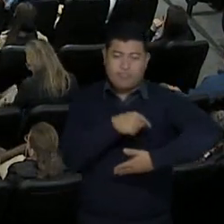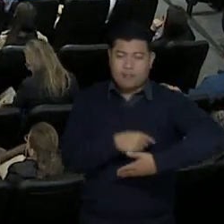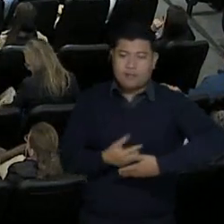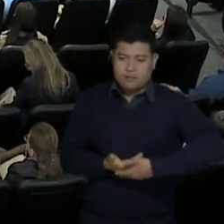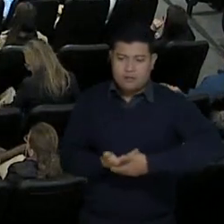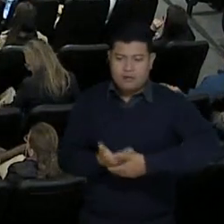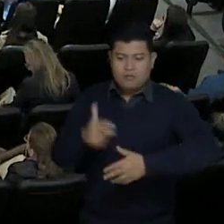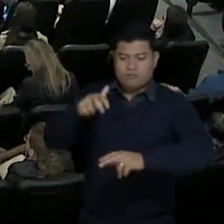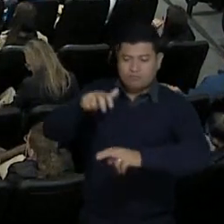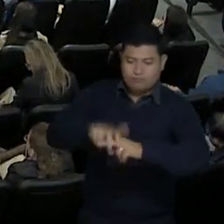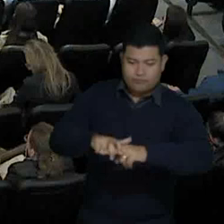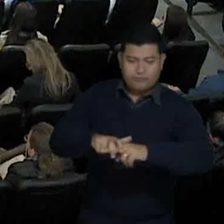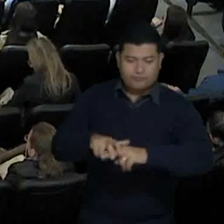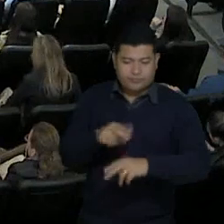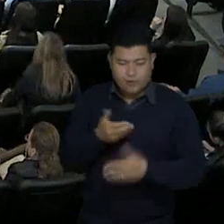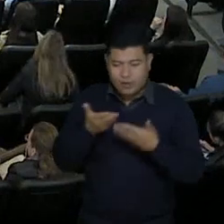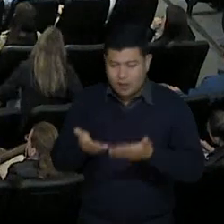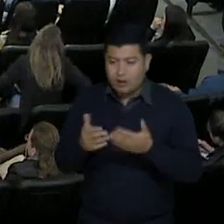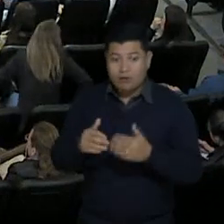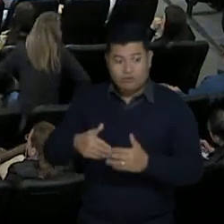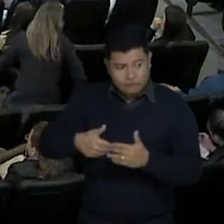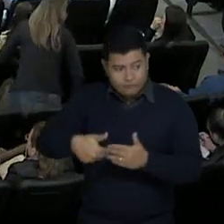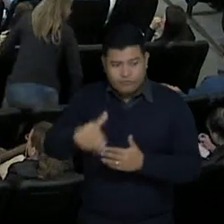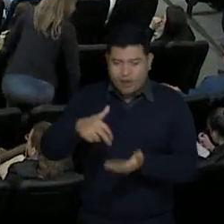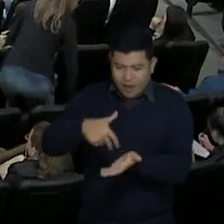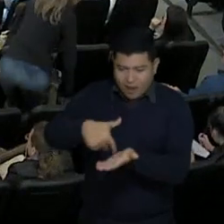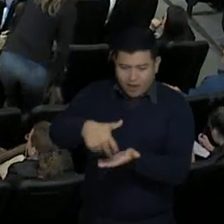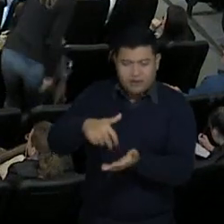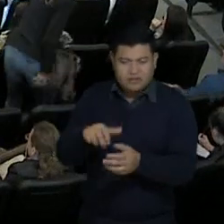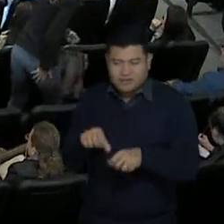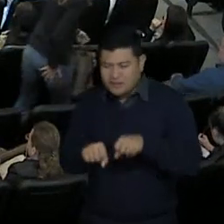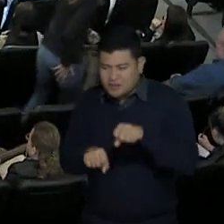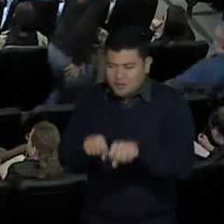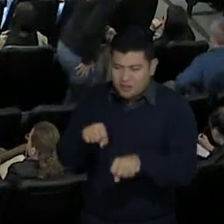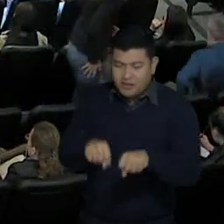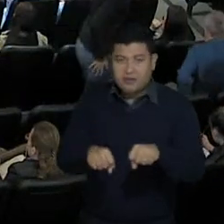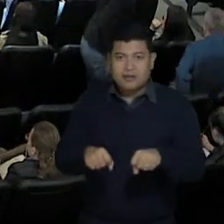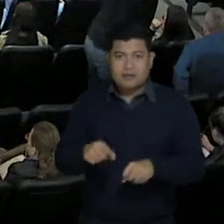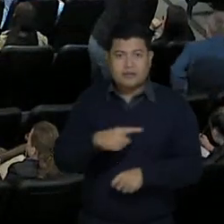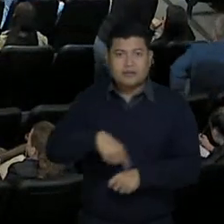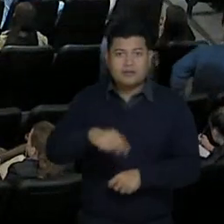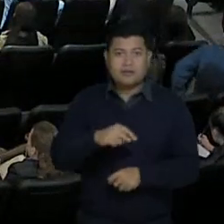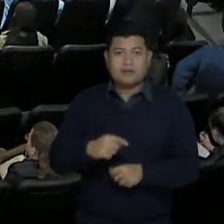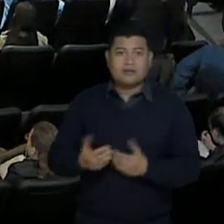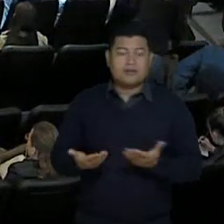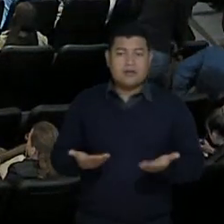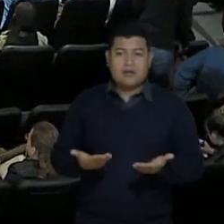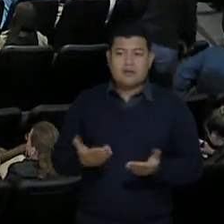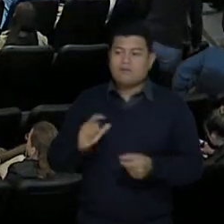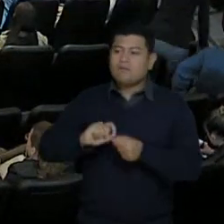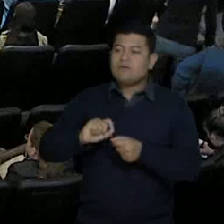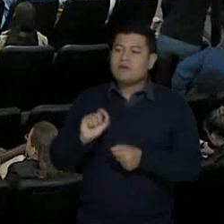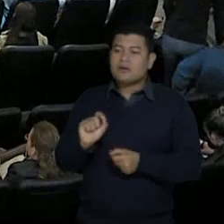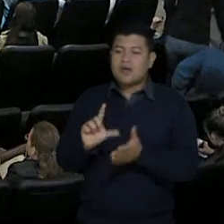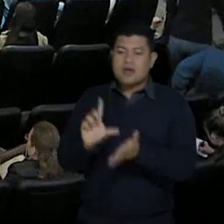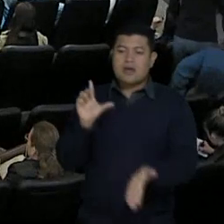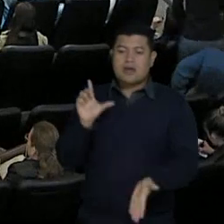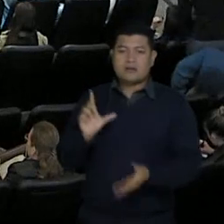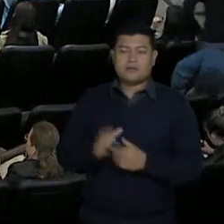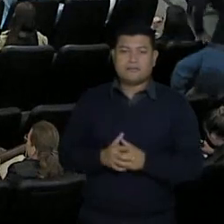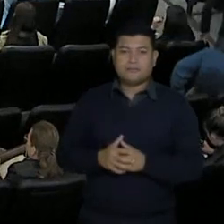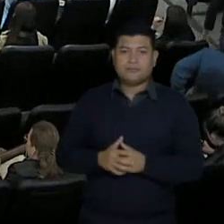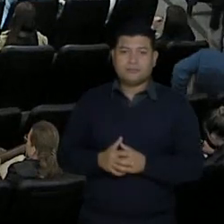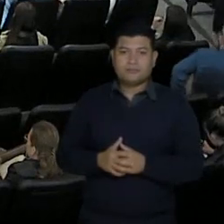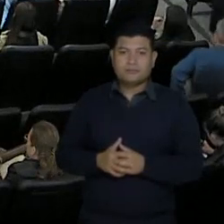engatinha e que ele saia do lugar para gatinhar que que a gente faz hum coloca